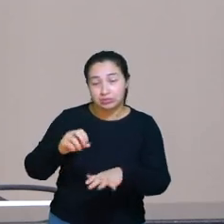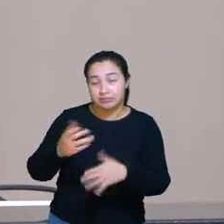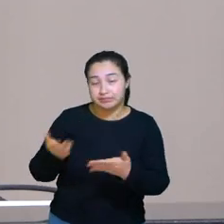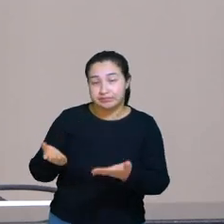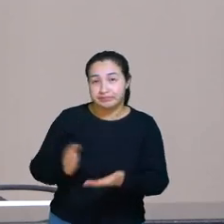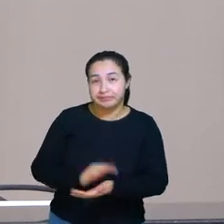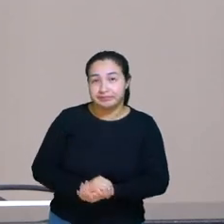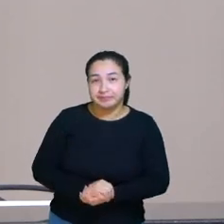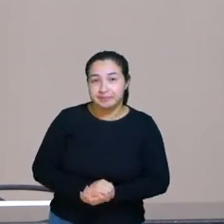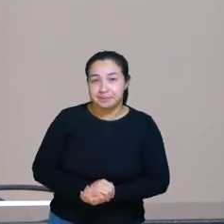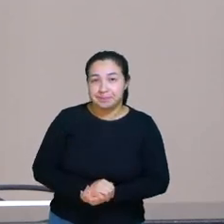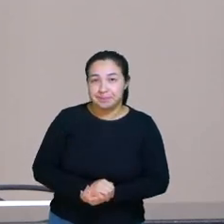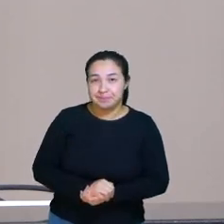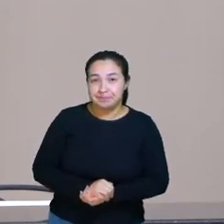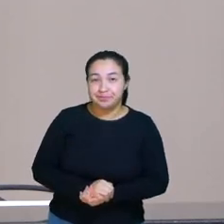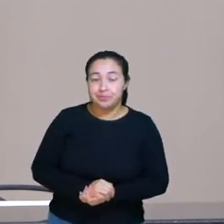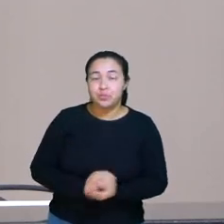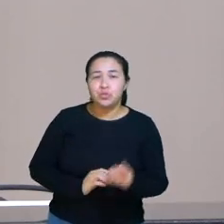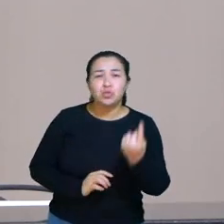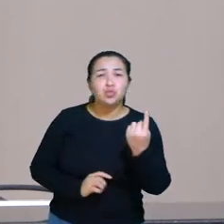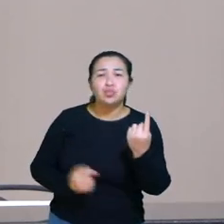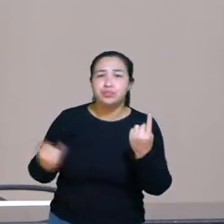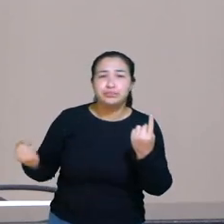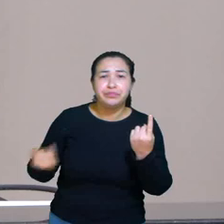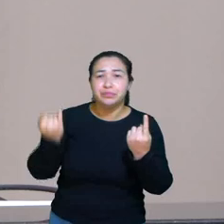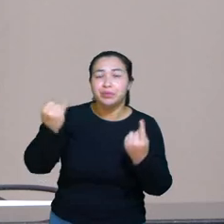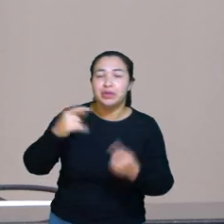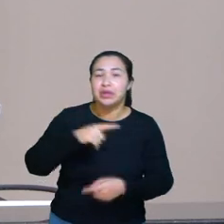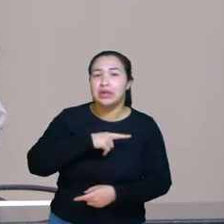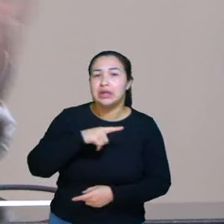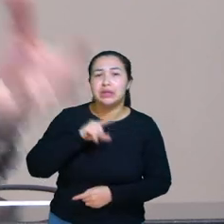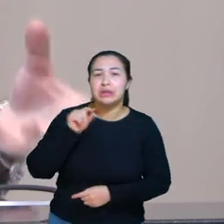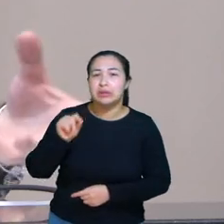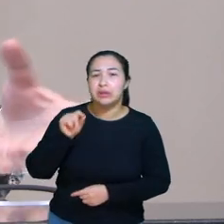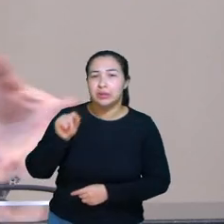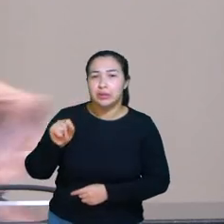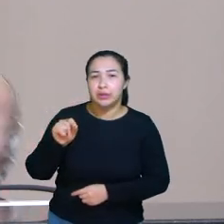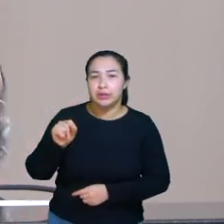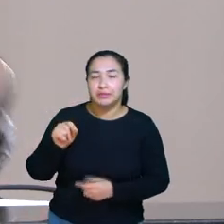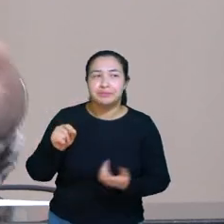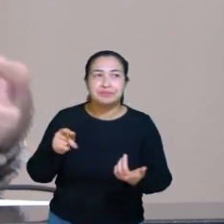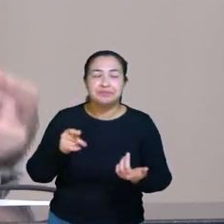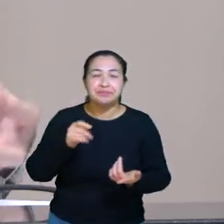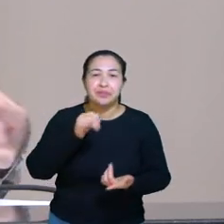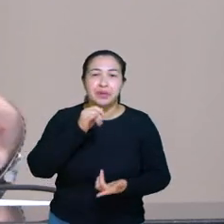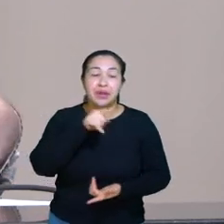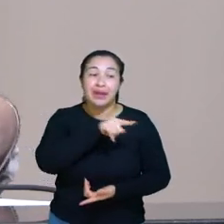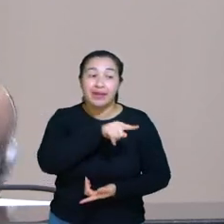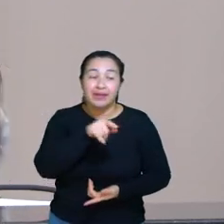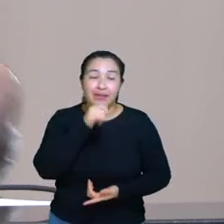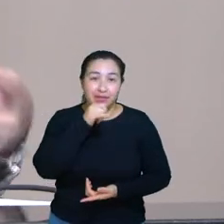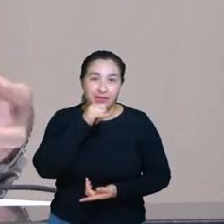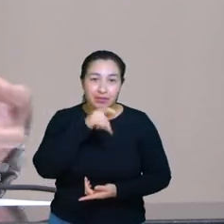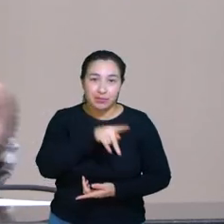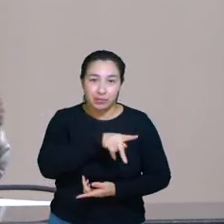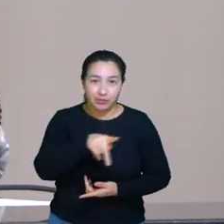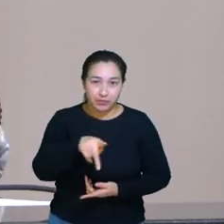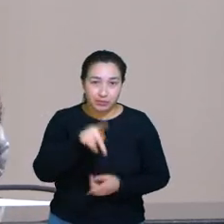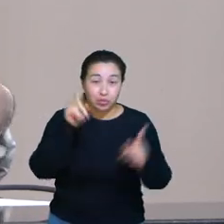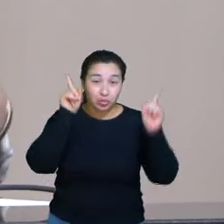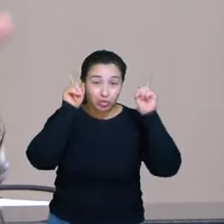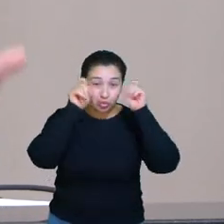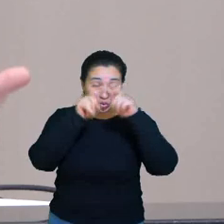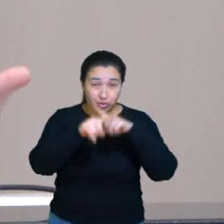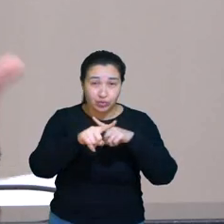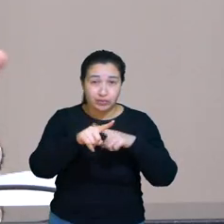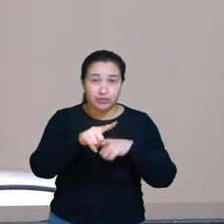um ponto bastante importante que assim como nós temos h quando você fala com professores a dificuldade de estudantes em Ah